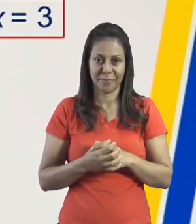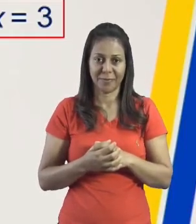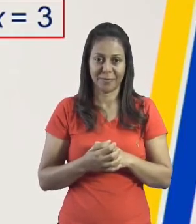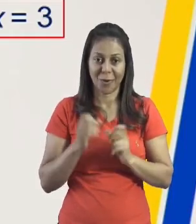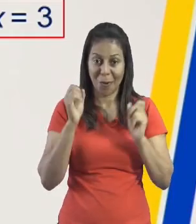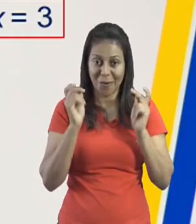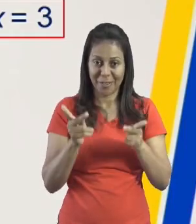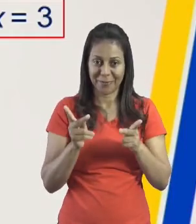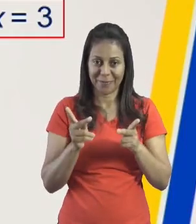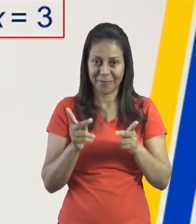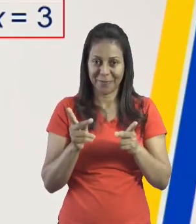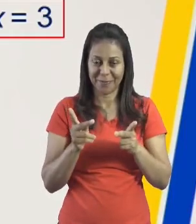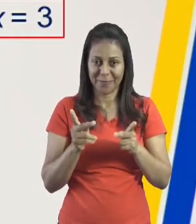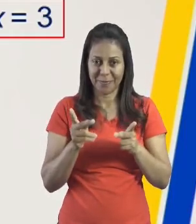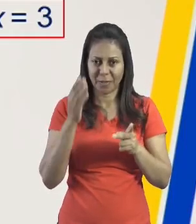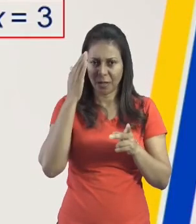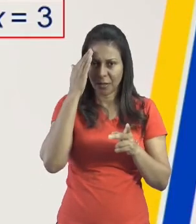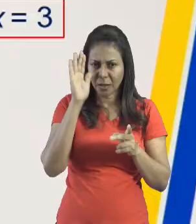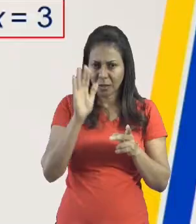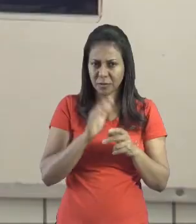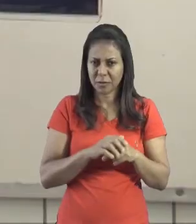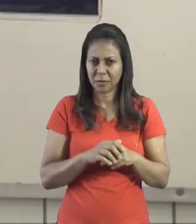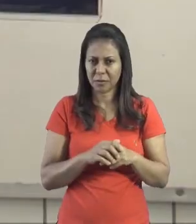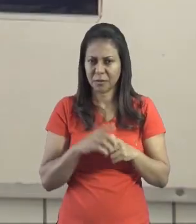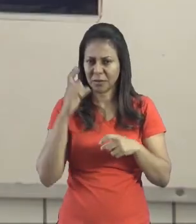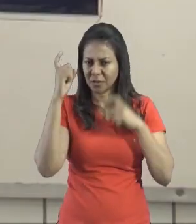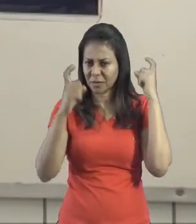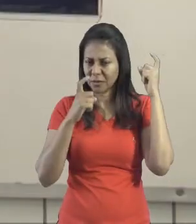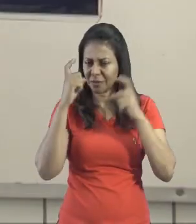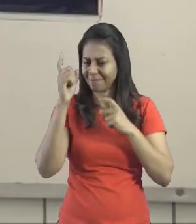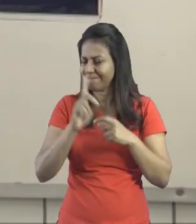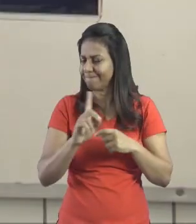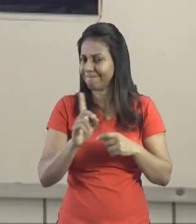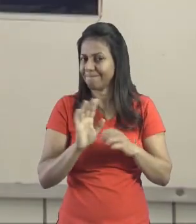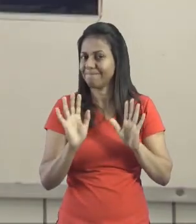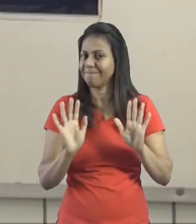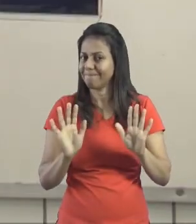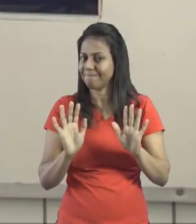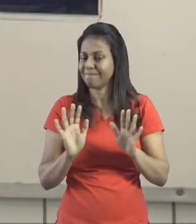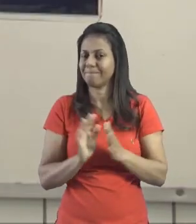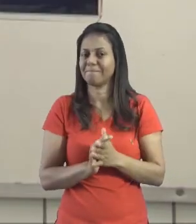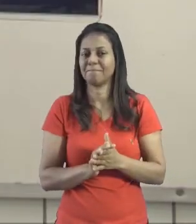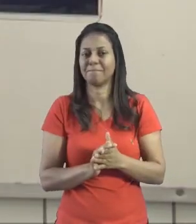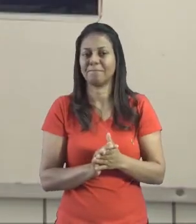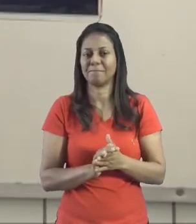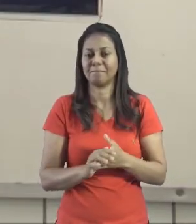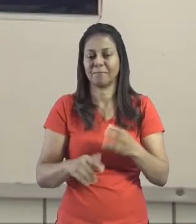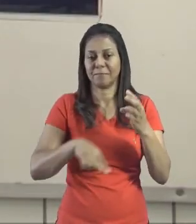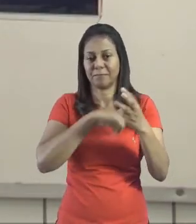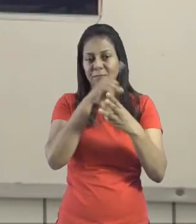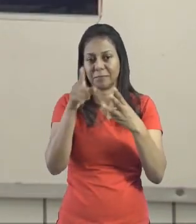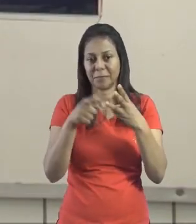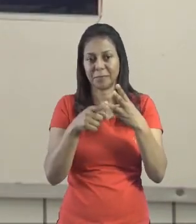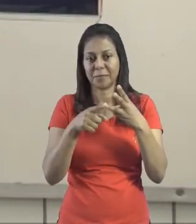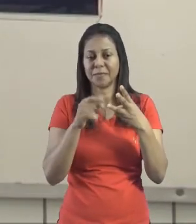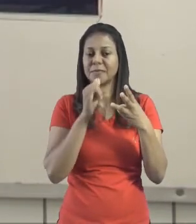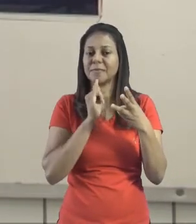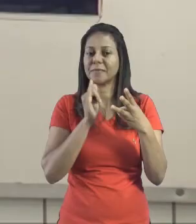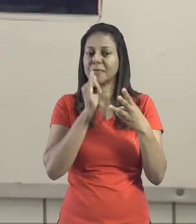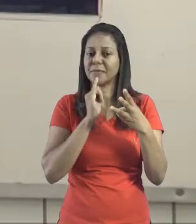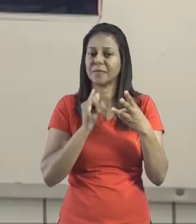ok? Você ainda não entendeu? Não se preocupe com isso. Vamos colocar um terceiro exemplo ainda para